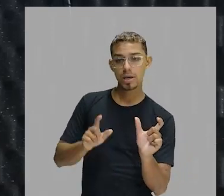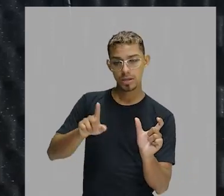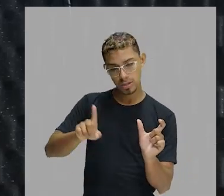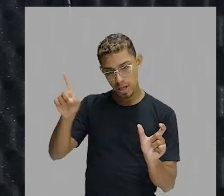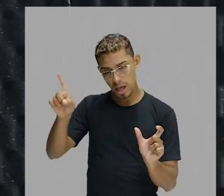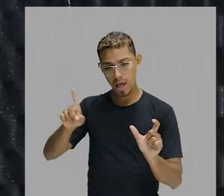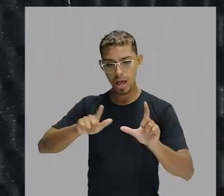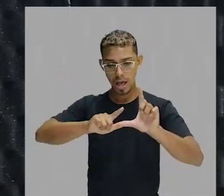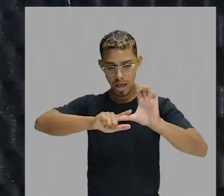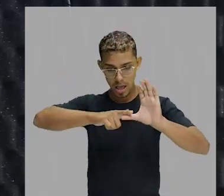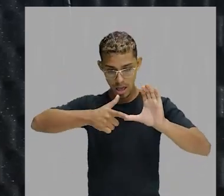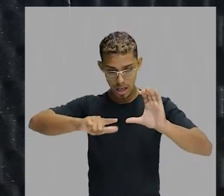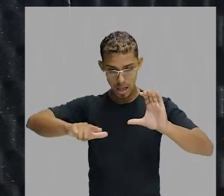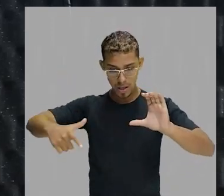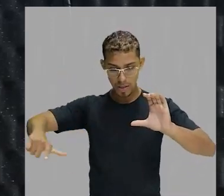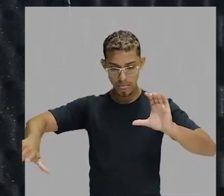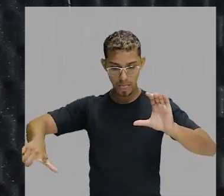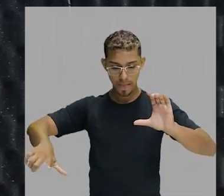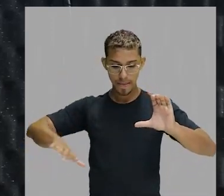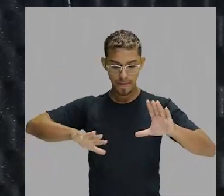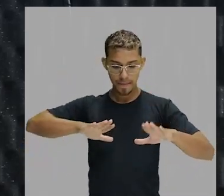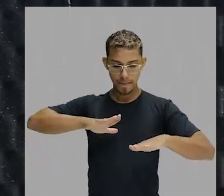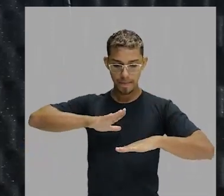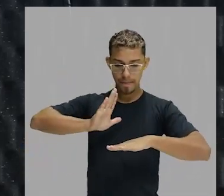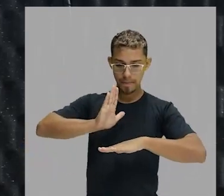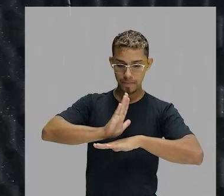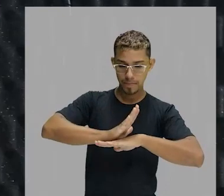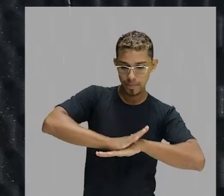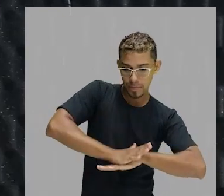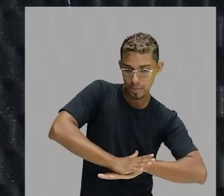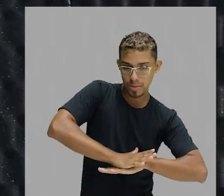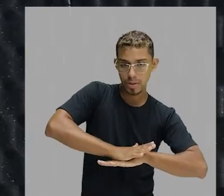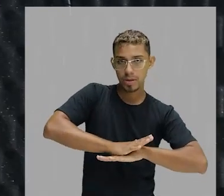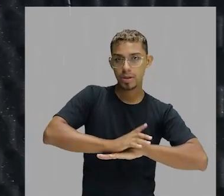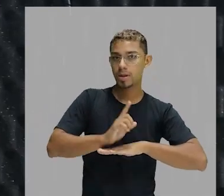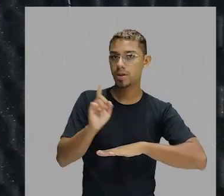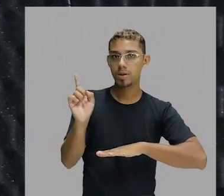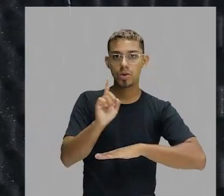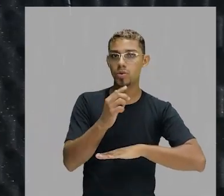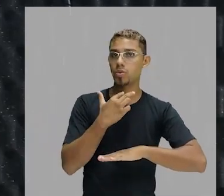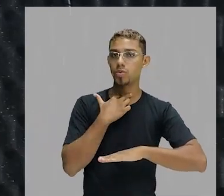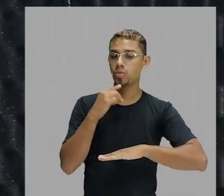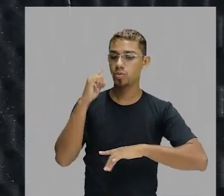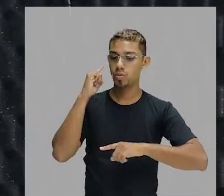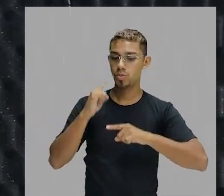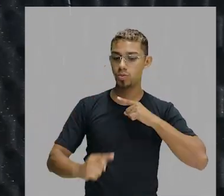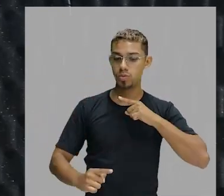litorânea, tem aquela plaquinha lá, não pise na salsa. Aquilo ali, galera, é a chamada vegetação de restinga.